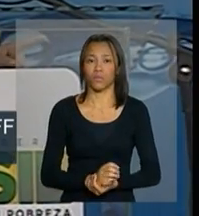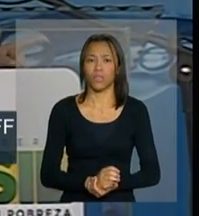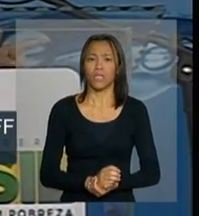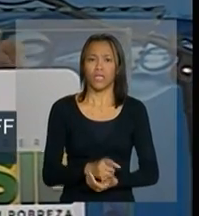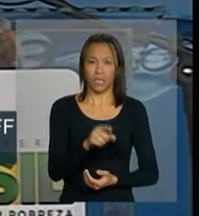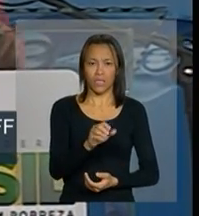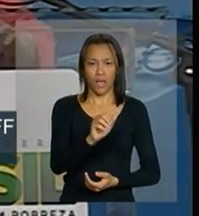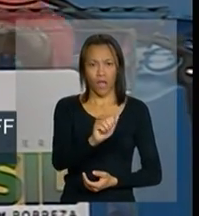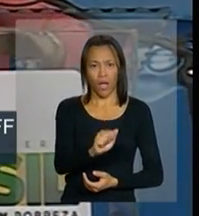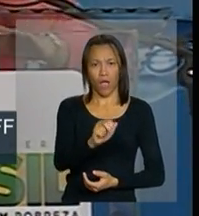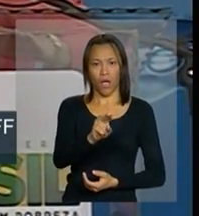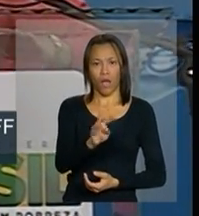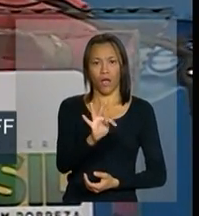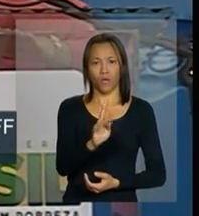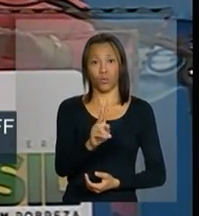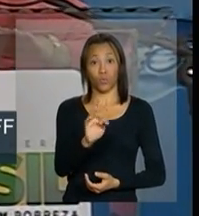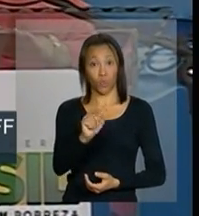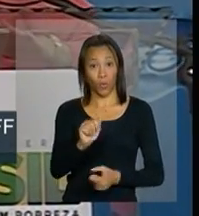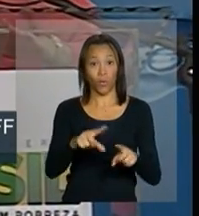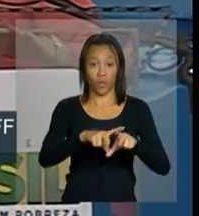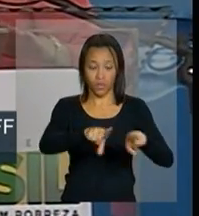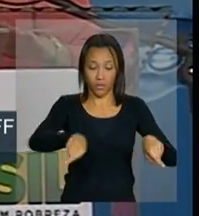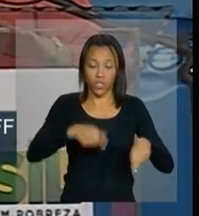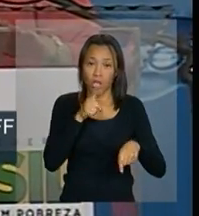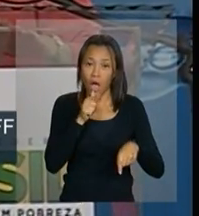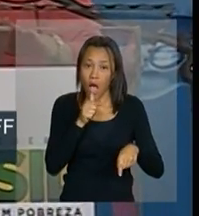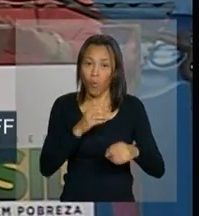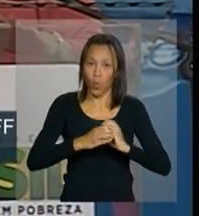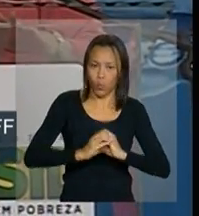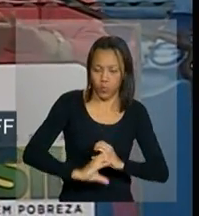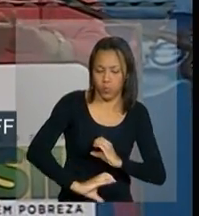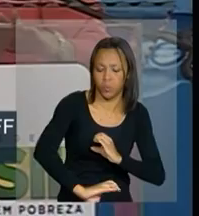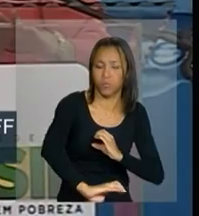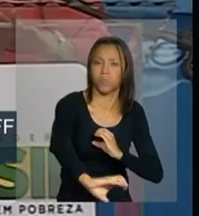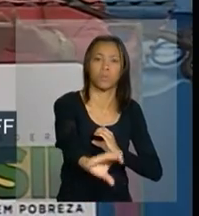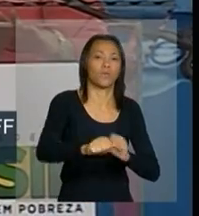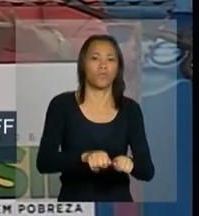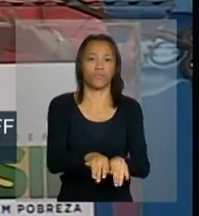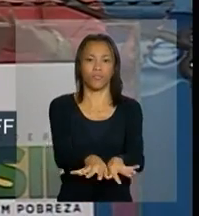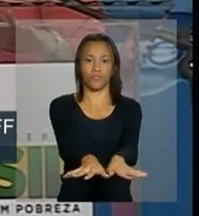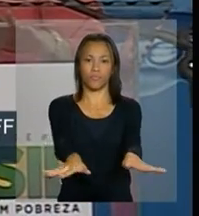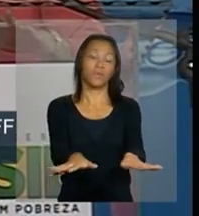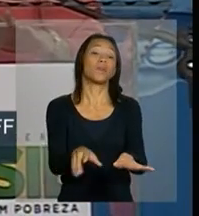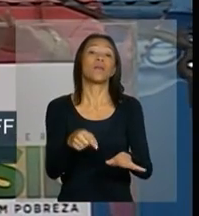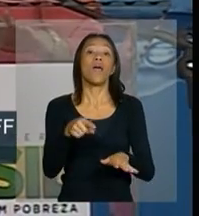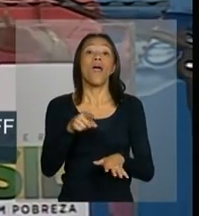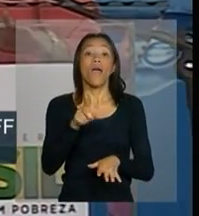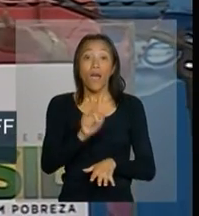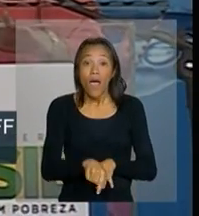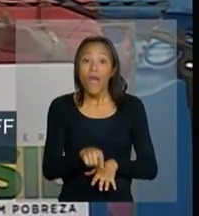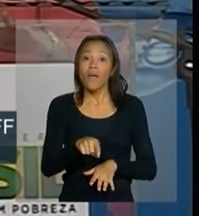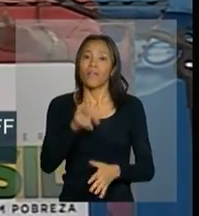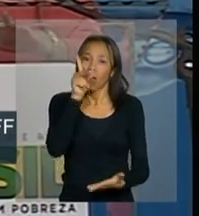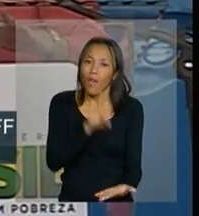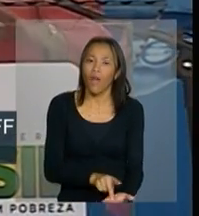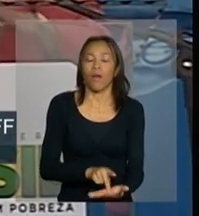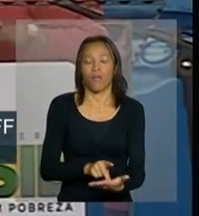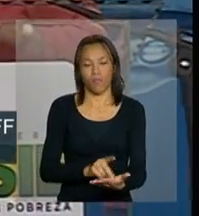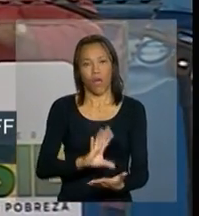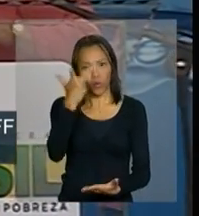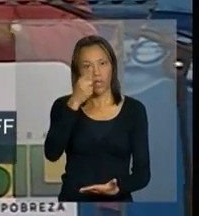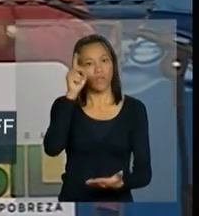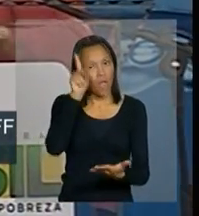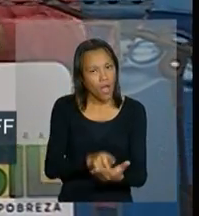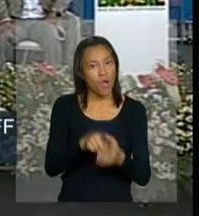as adutoras, as cisternas, a irrigação, seja a realidade, que